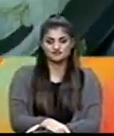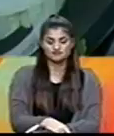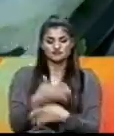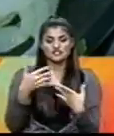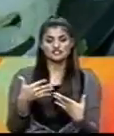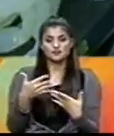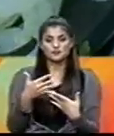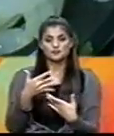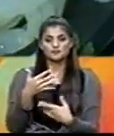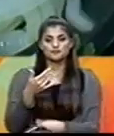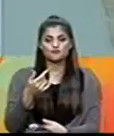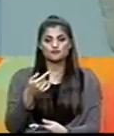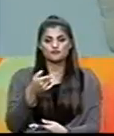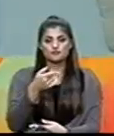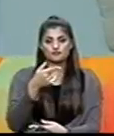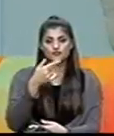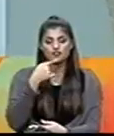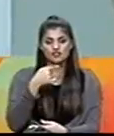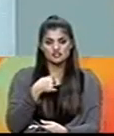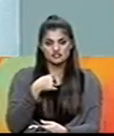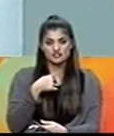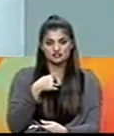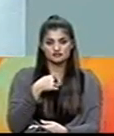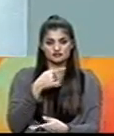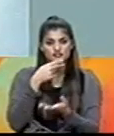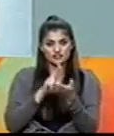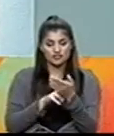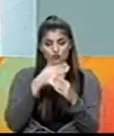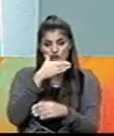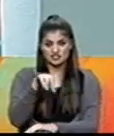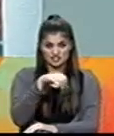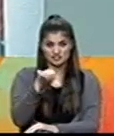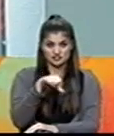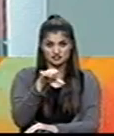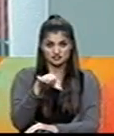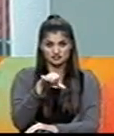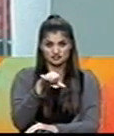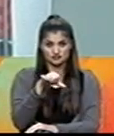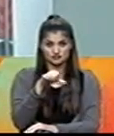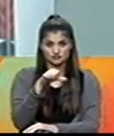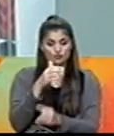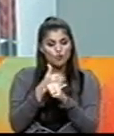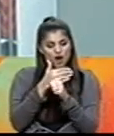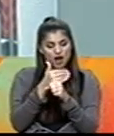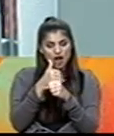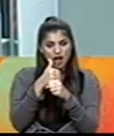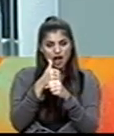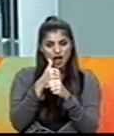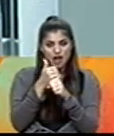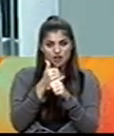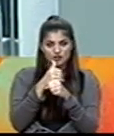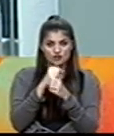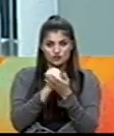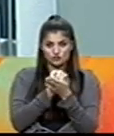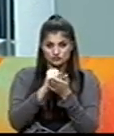amigo, então fazemos um surgidozinho, não é? Exatamente. O azeite, um o alho,